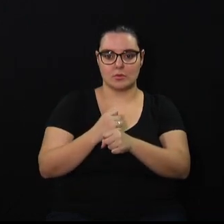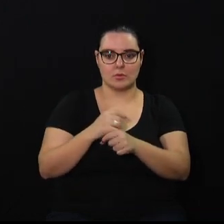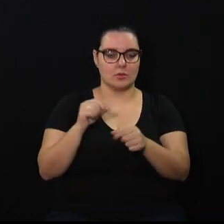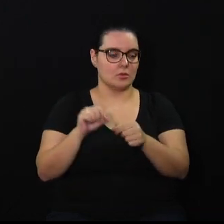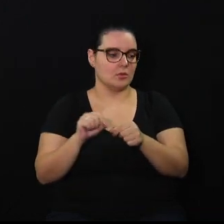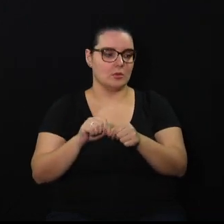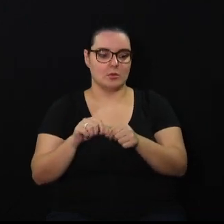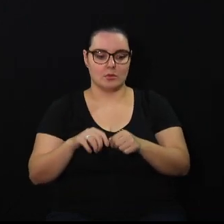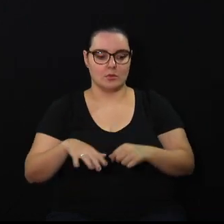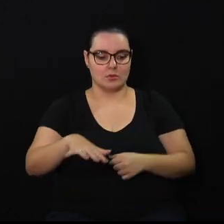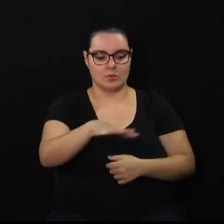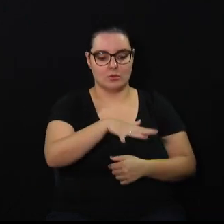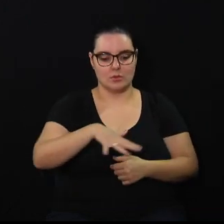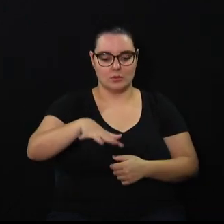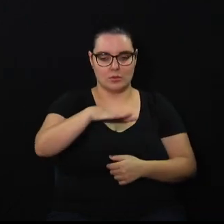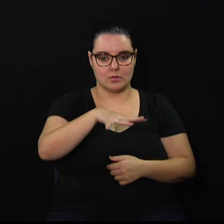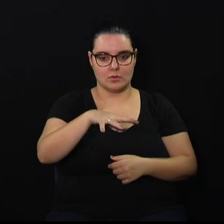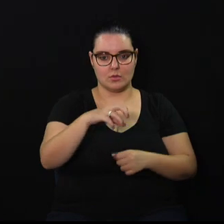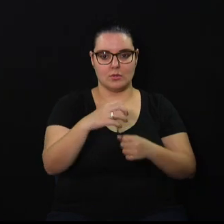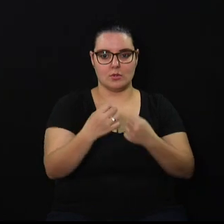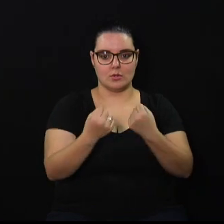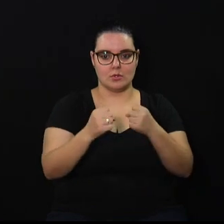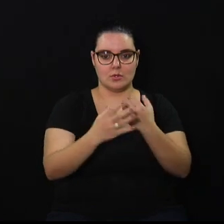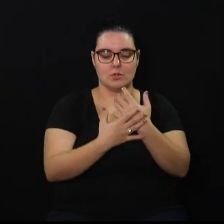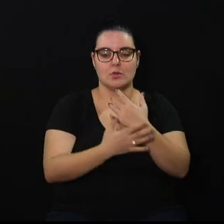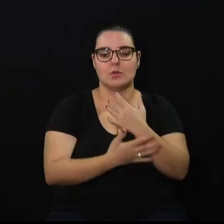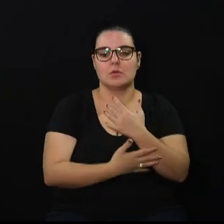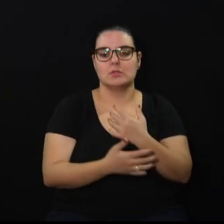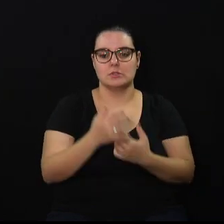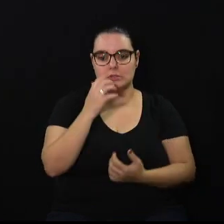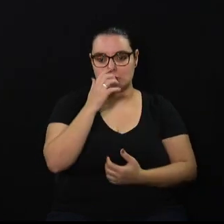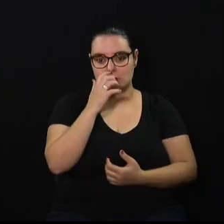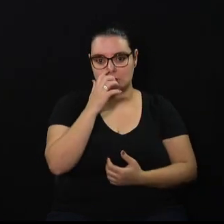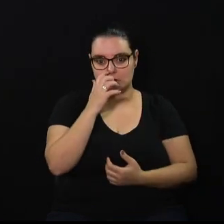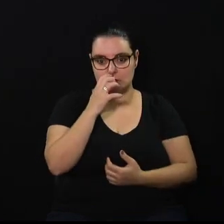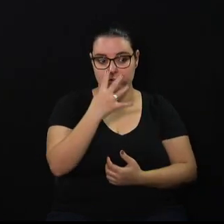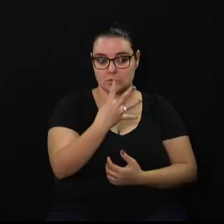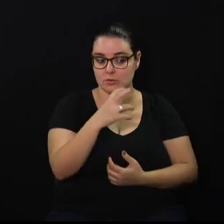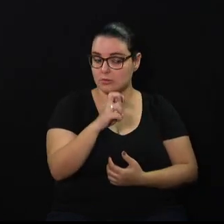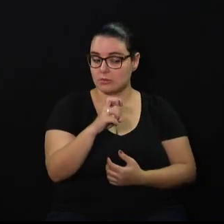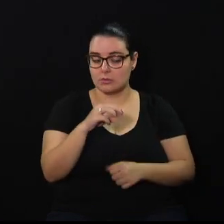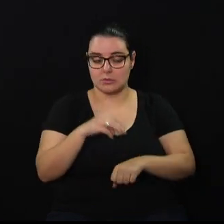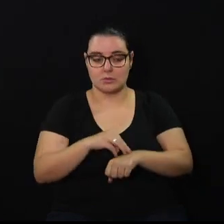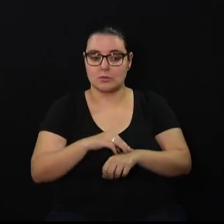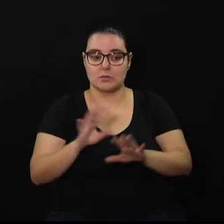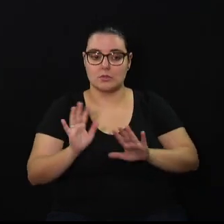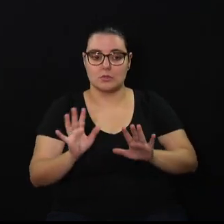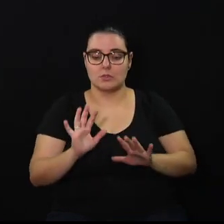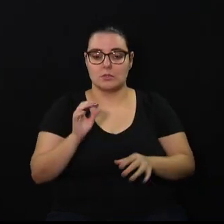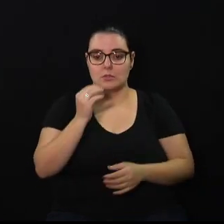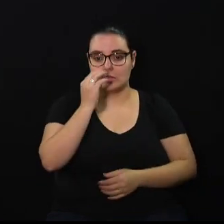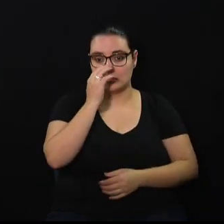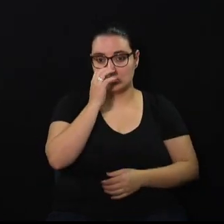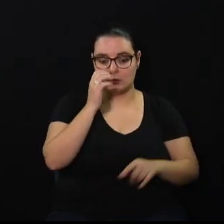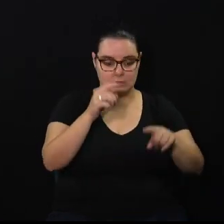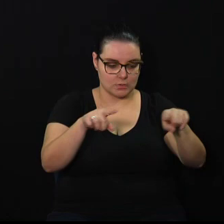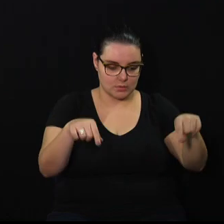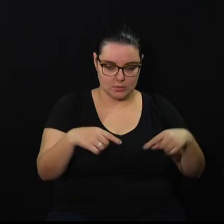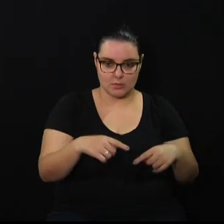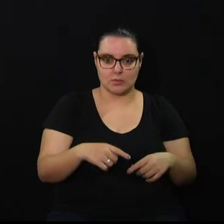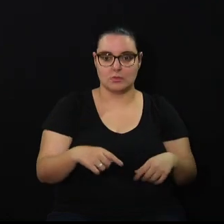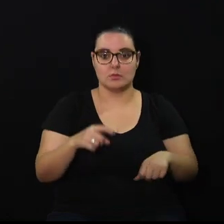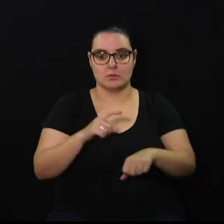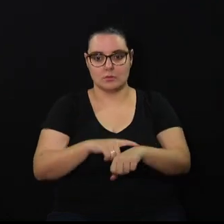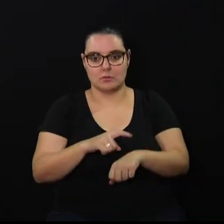a integrar a aaa o tempo todo as 45 minutos na sala de integração chega uma